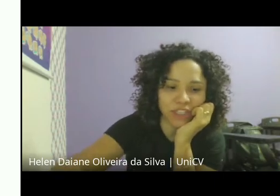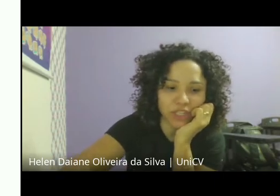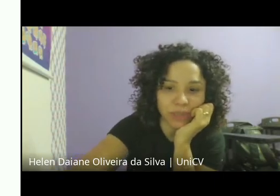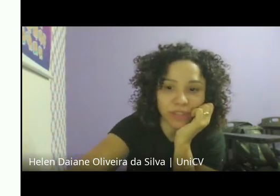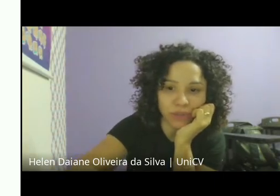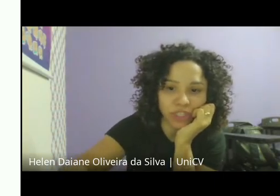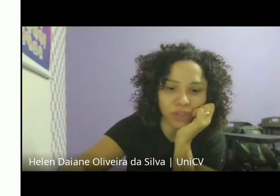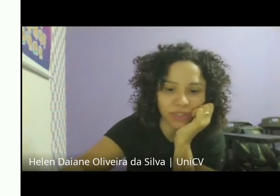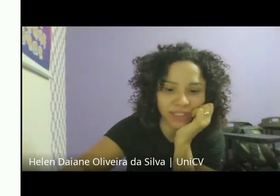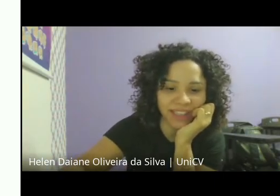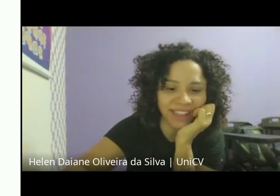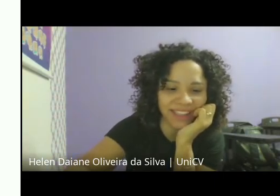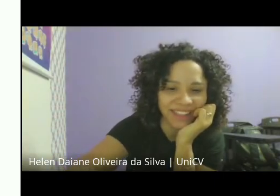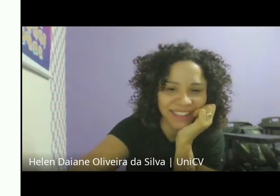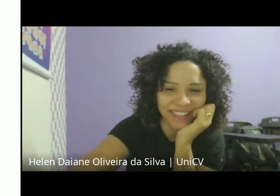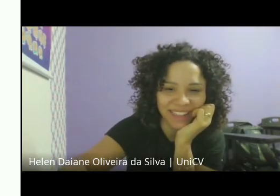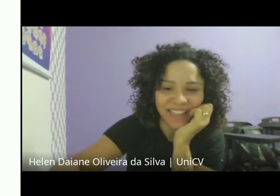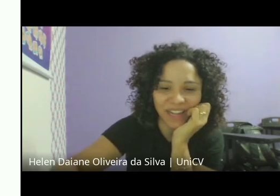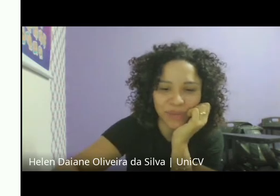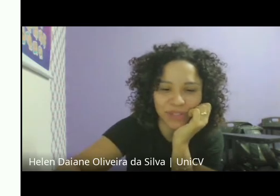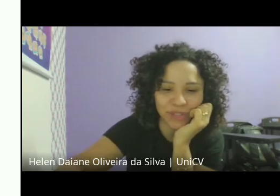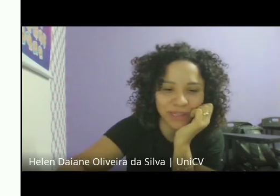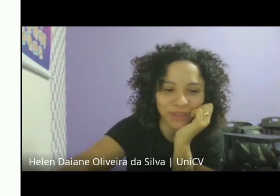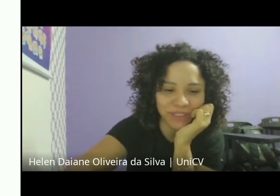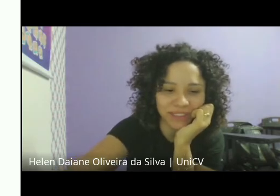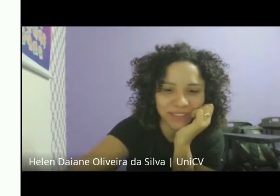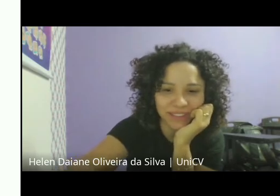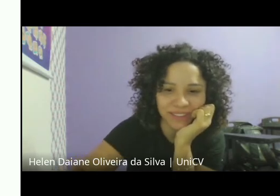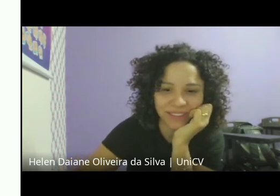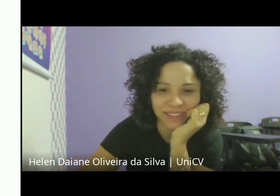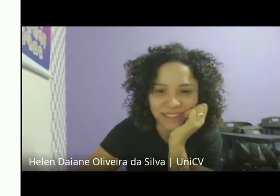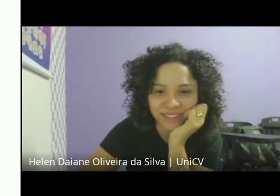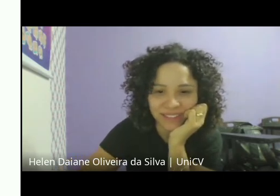Segue lá, gente. Também estou no TikTok. A pedido de uma aluna.